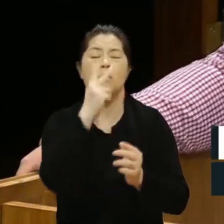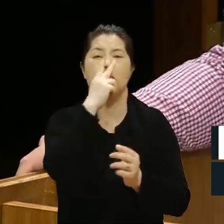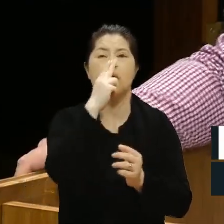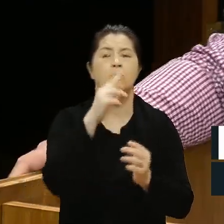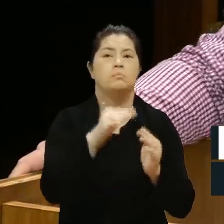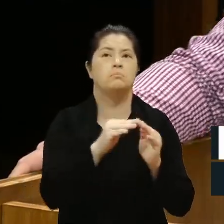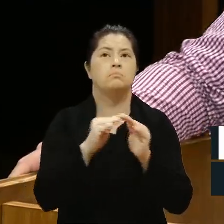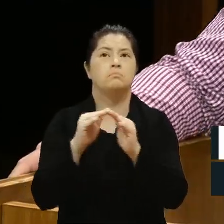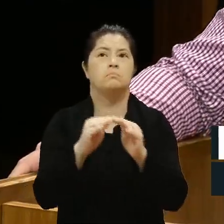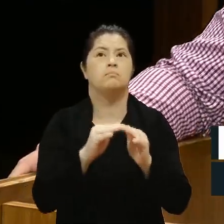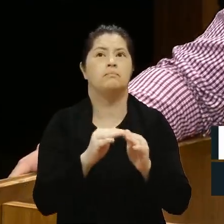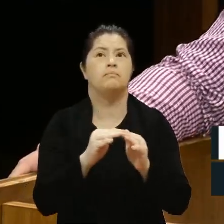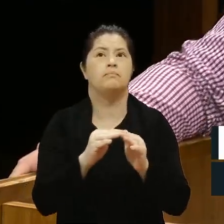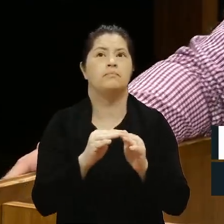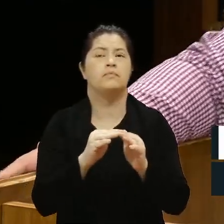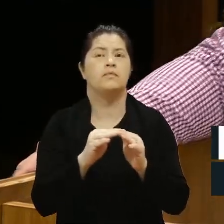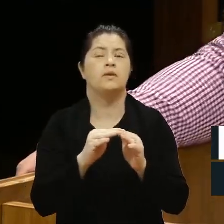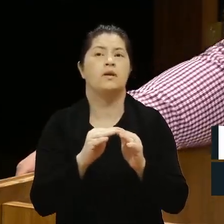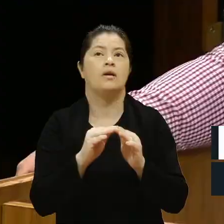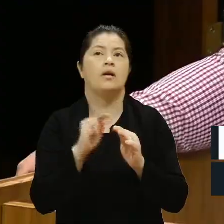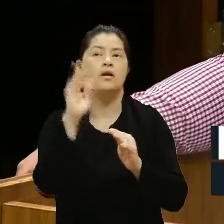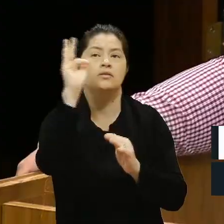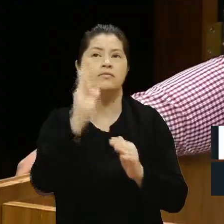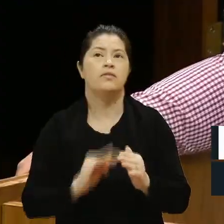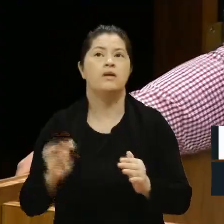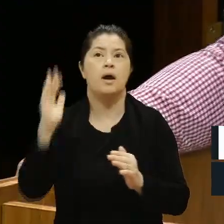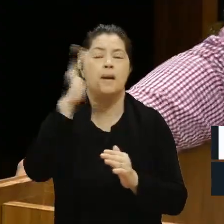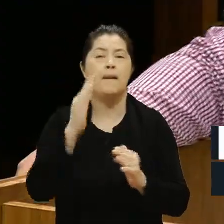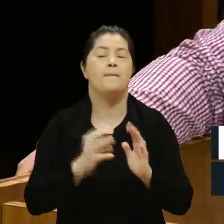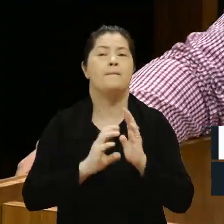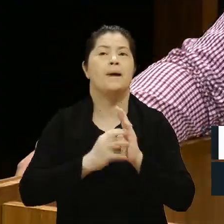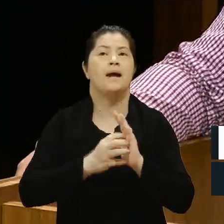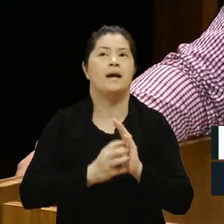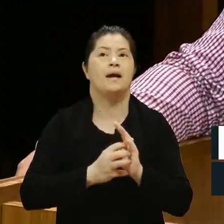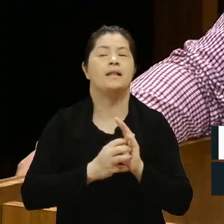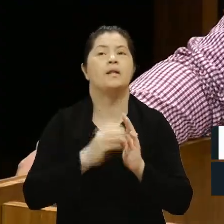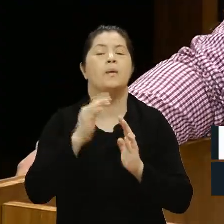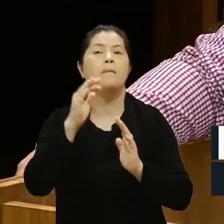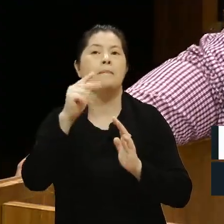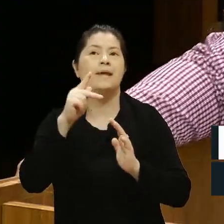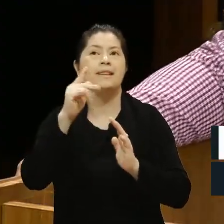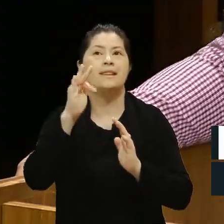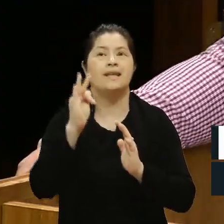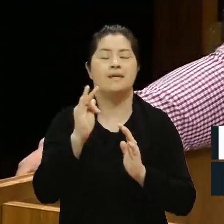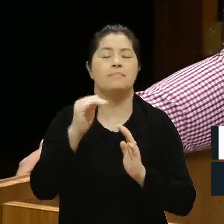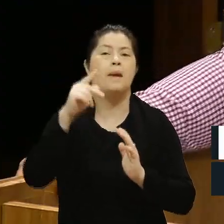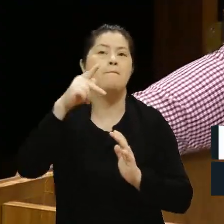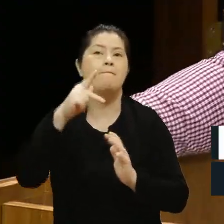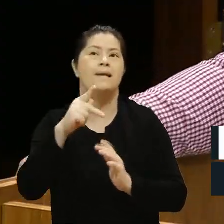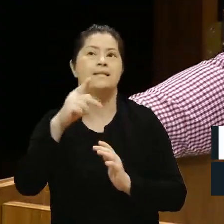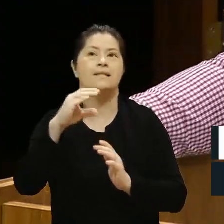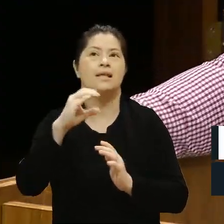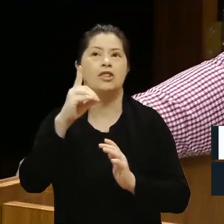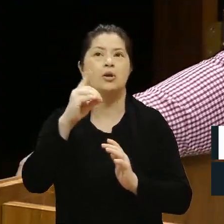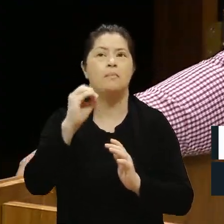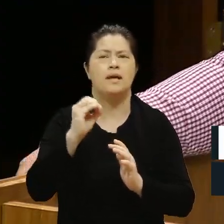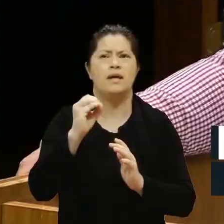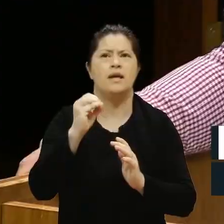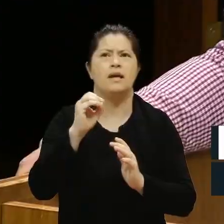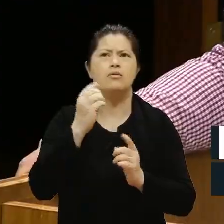né? A nossa federação, a bancada do PT e do PCdoB, historicamente é